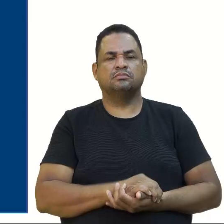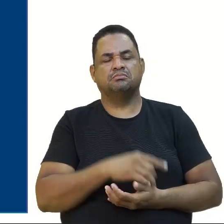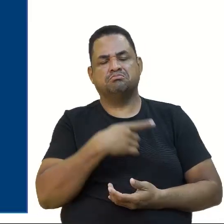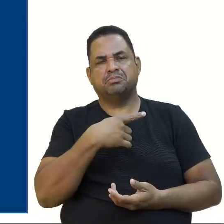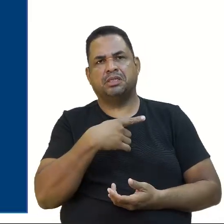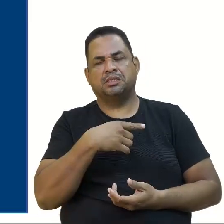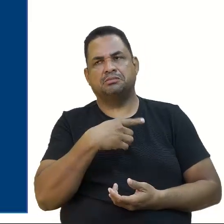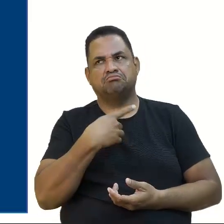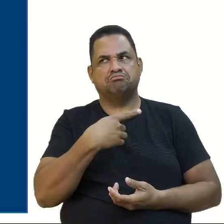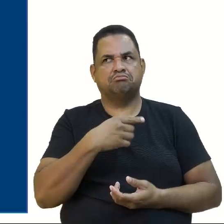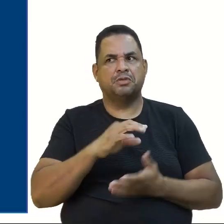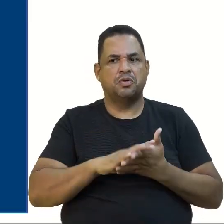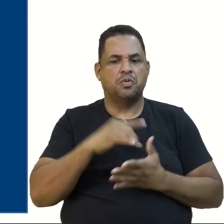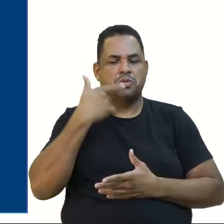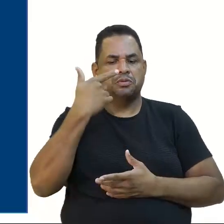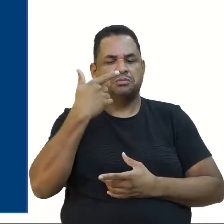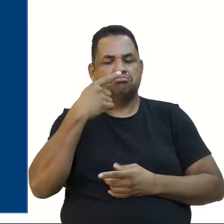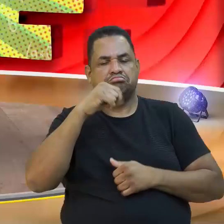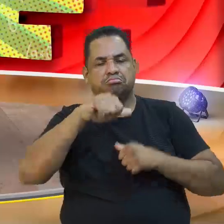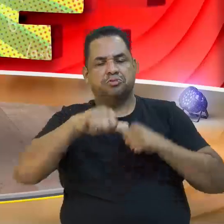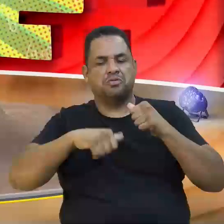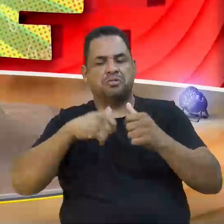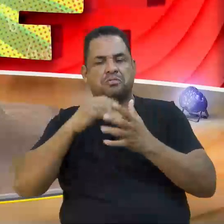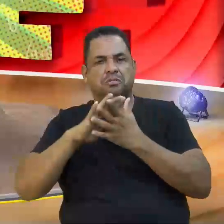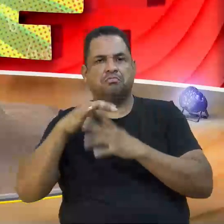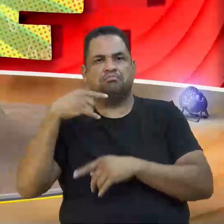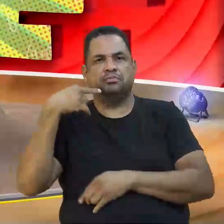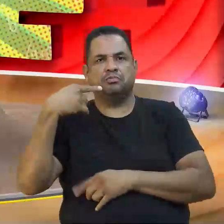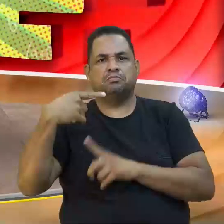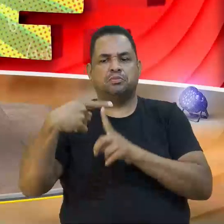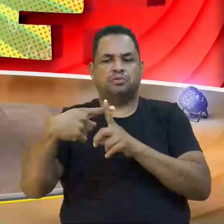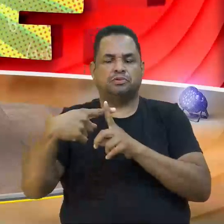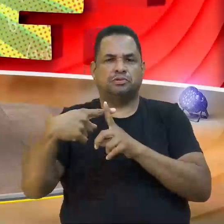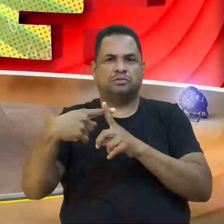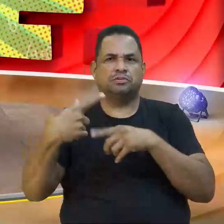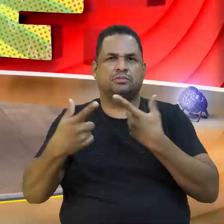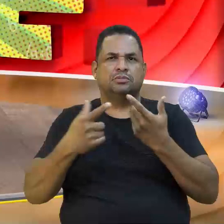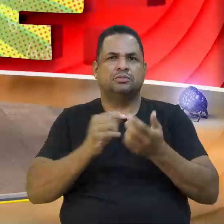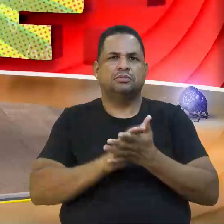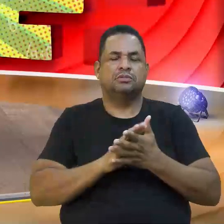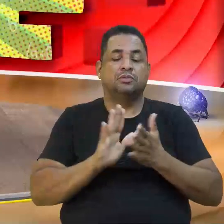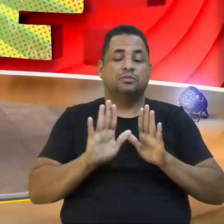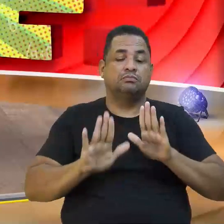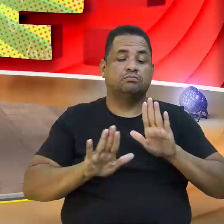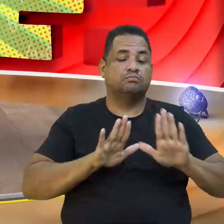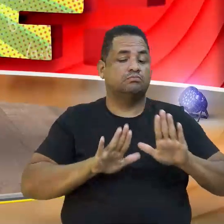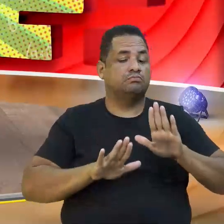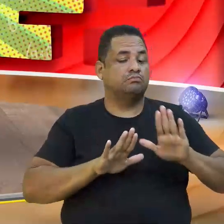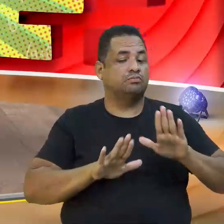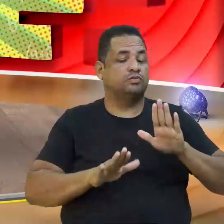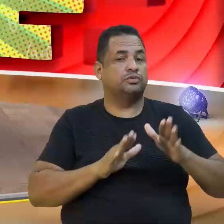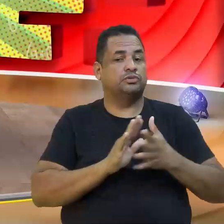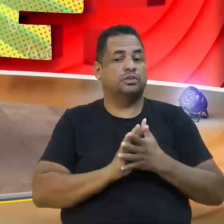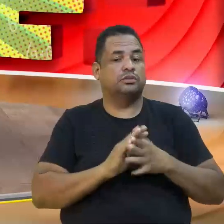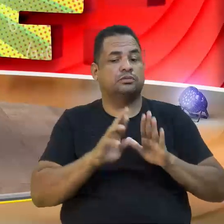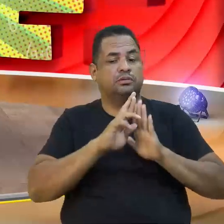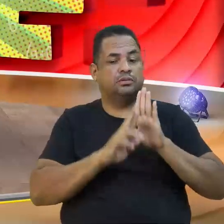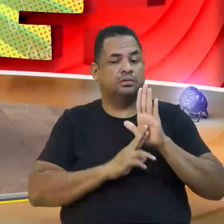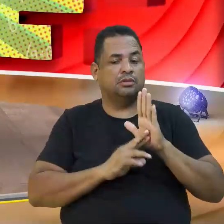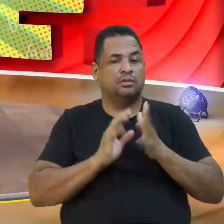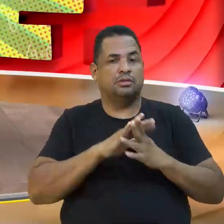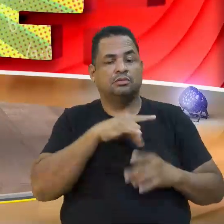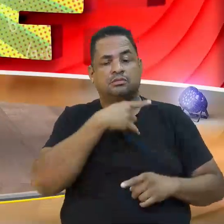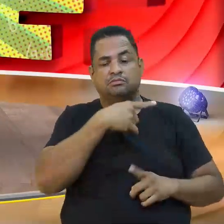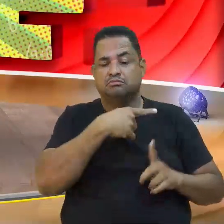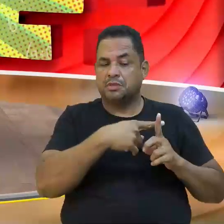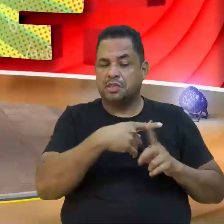positivo e aí? Muito cuidado, muita calma nessa hora com as regrinhas de sinal, né? E com a potenciação. A gente já